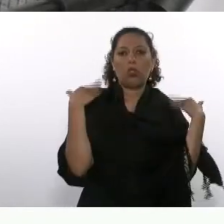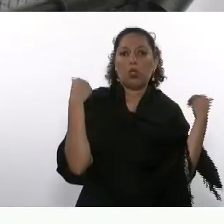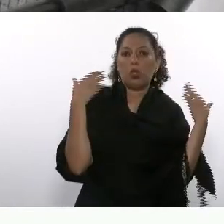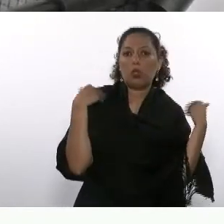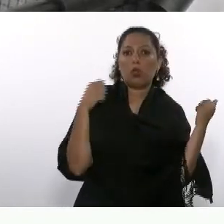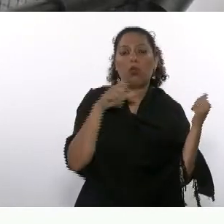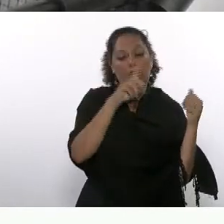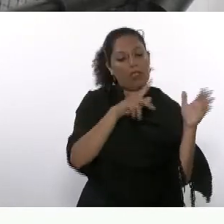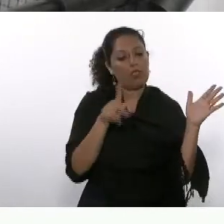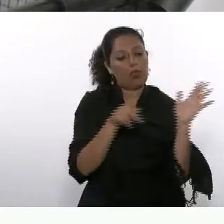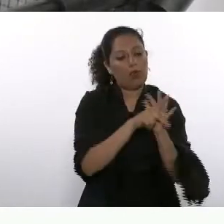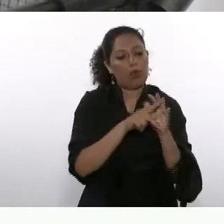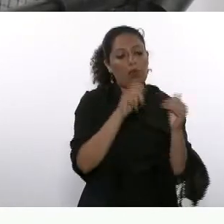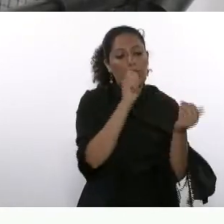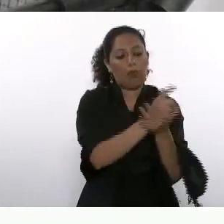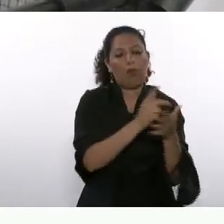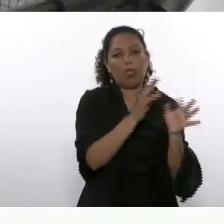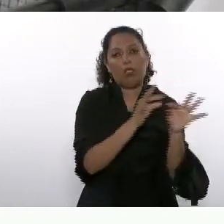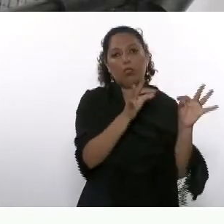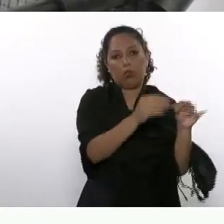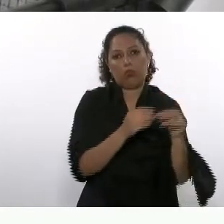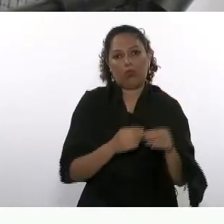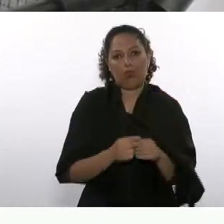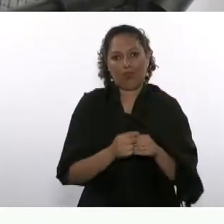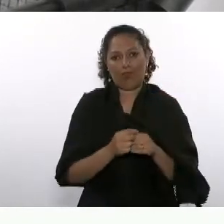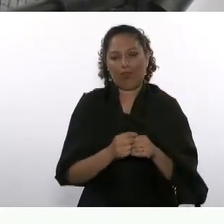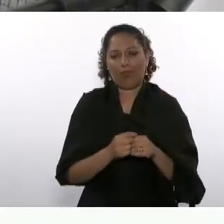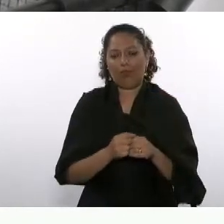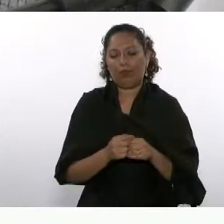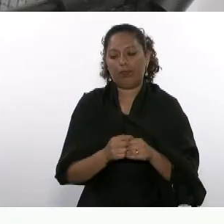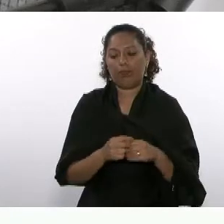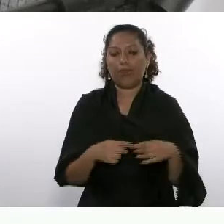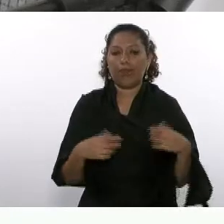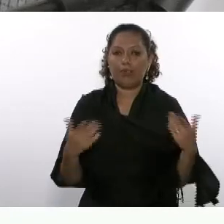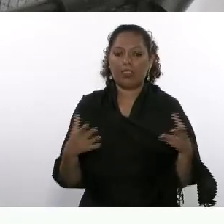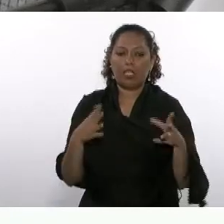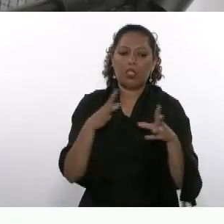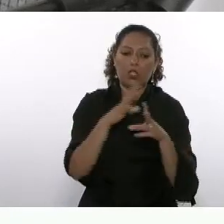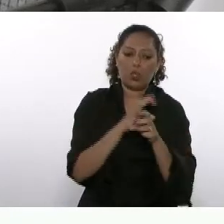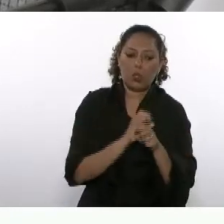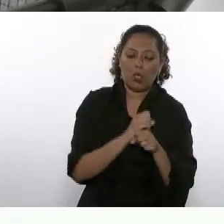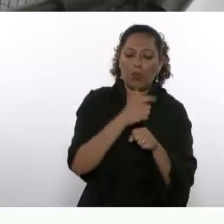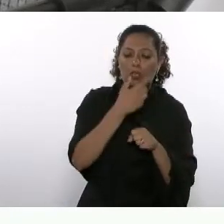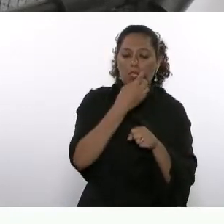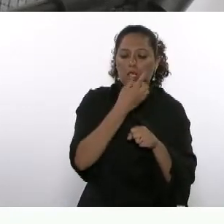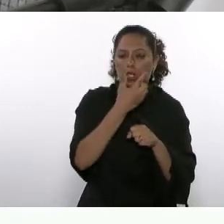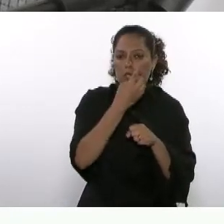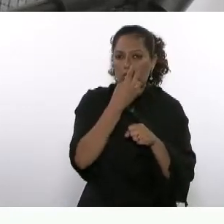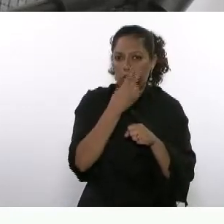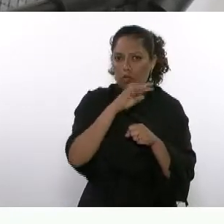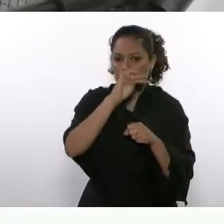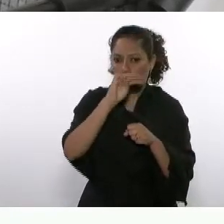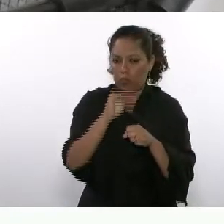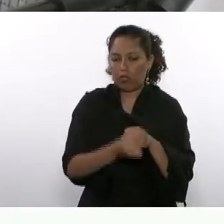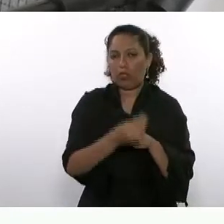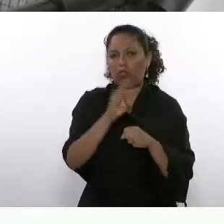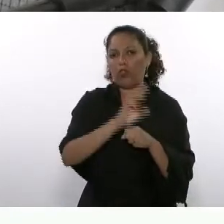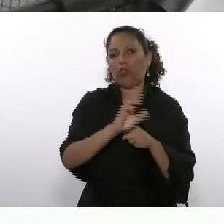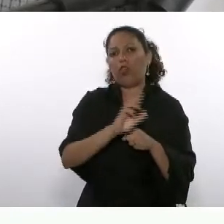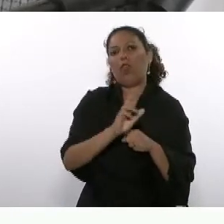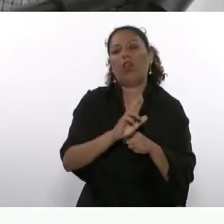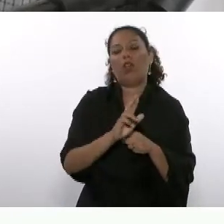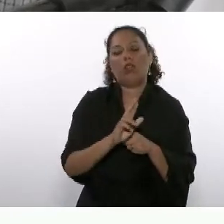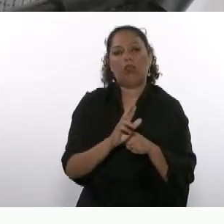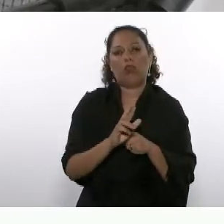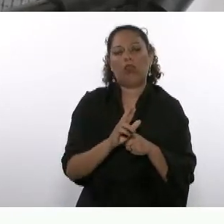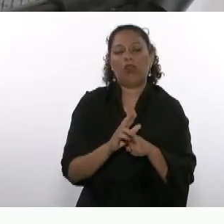que nos permitiu fazer, senão a gente não teria como fazer. Ele ficou em torno de R$2 milhões, considerando a mídia. A gente teve